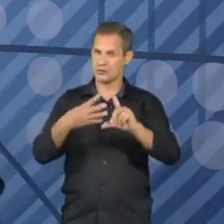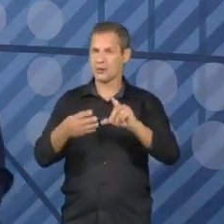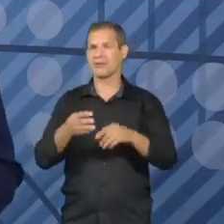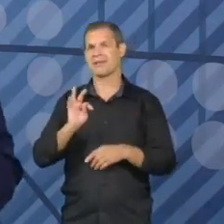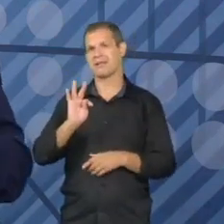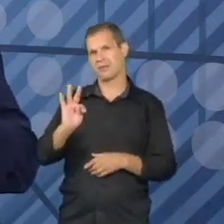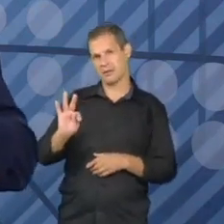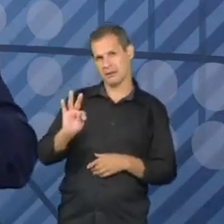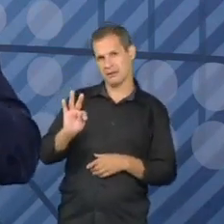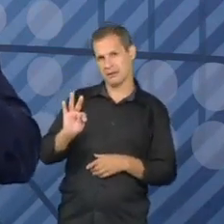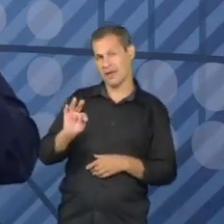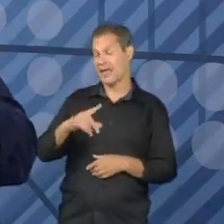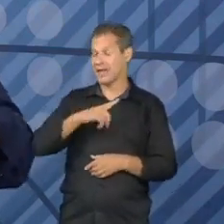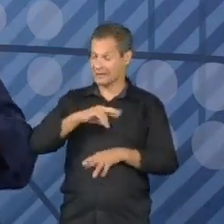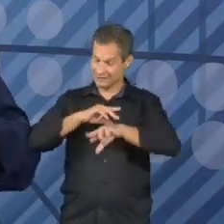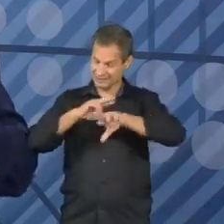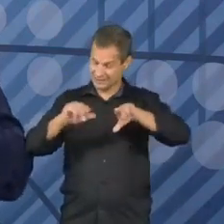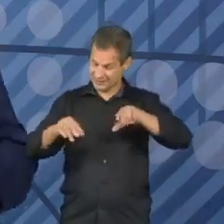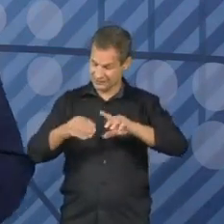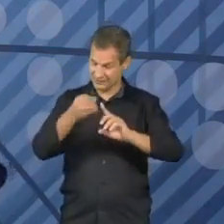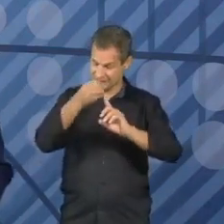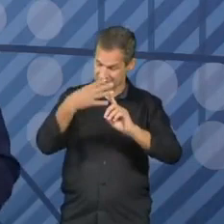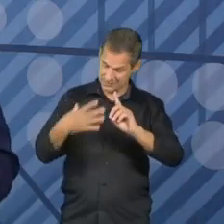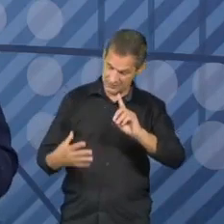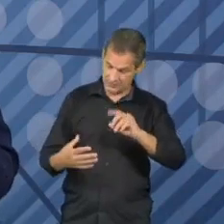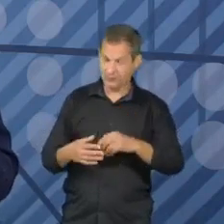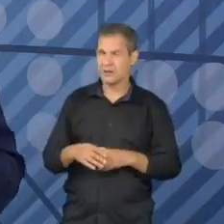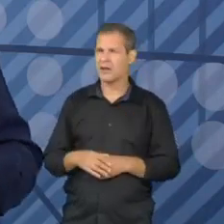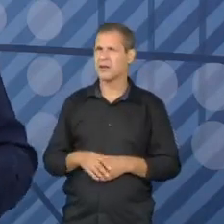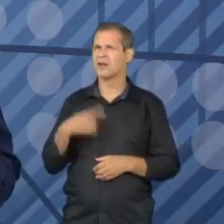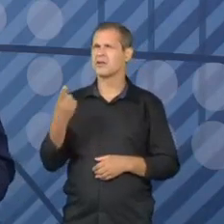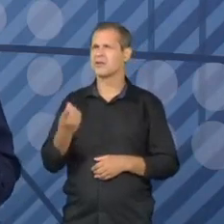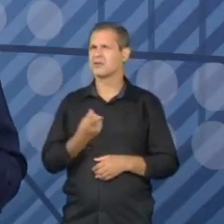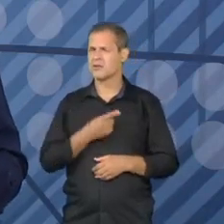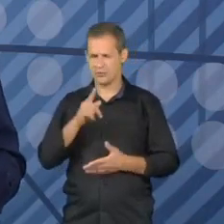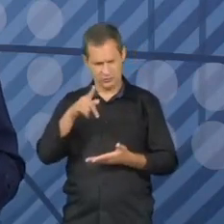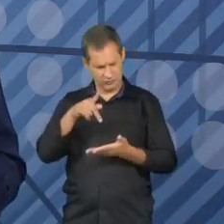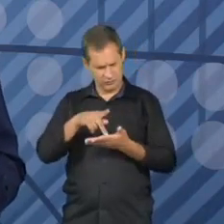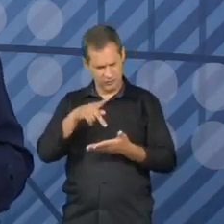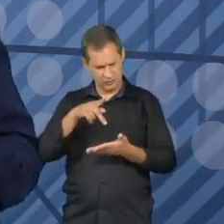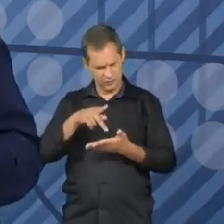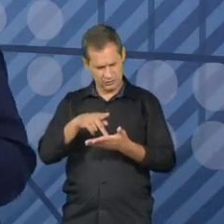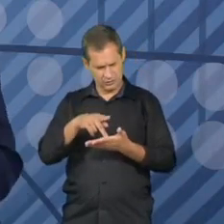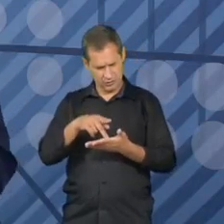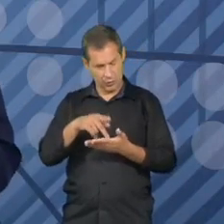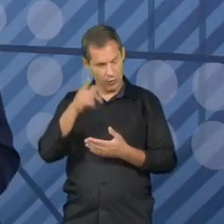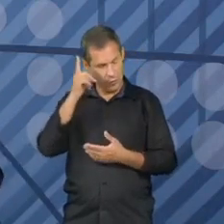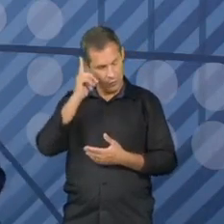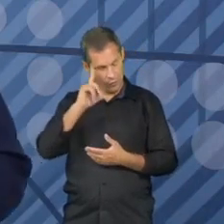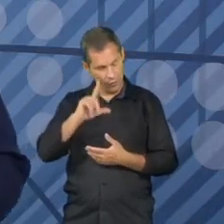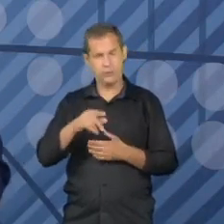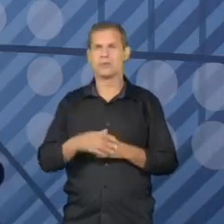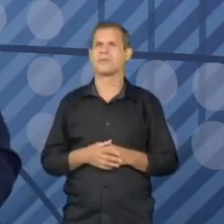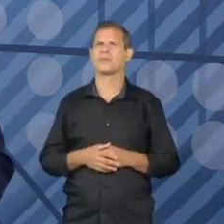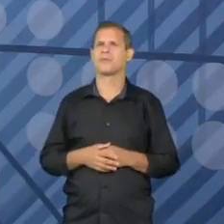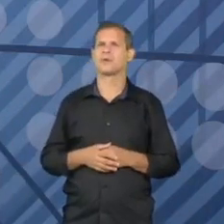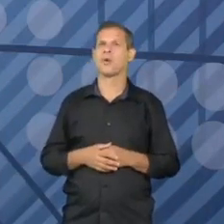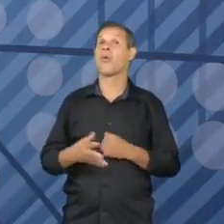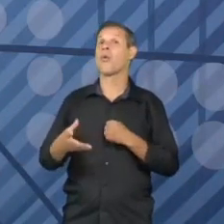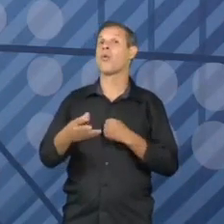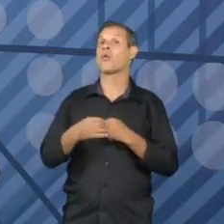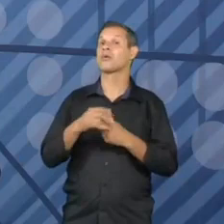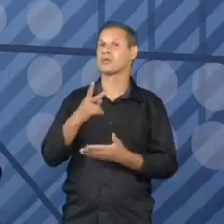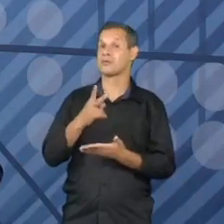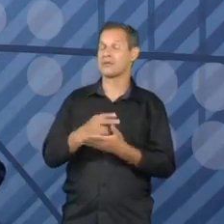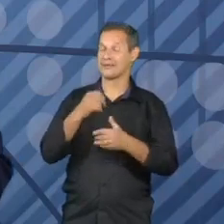T. É que existem vários detalhes que a gente só vai realmente atingir o maior